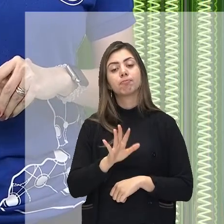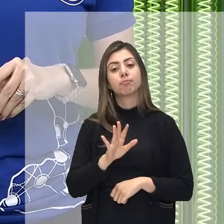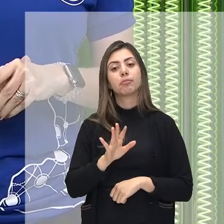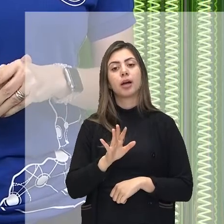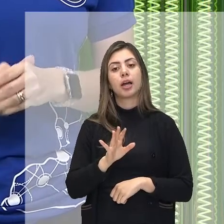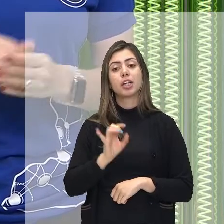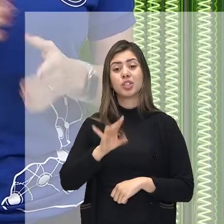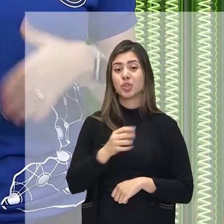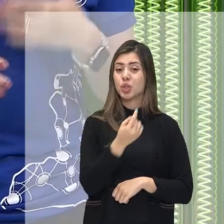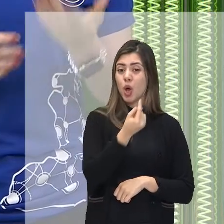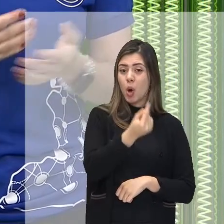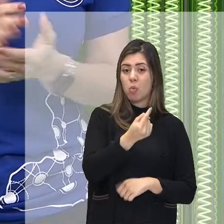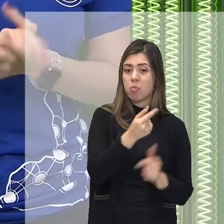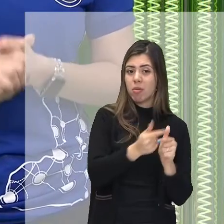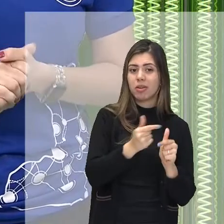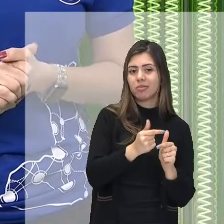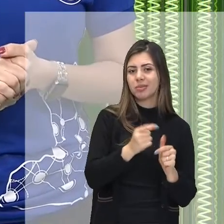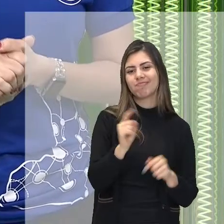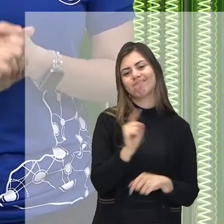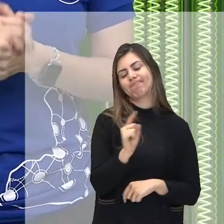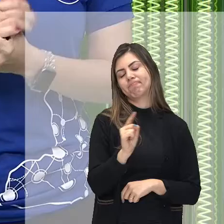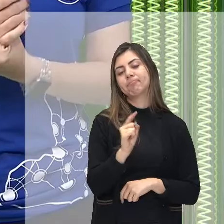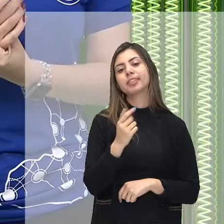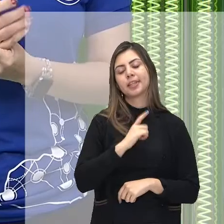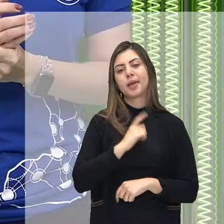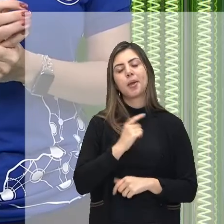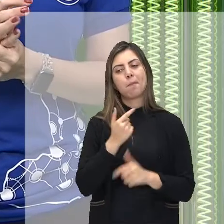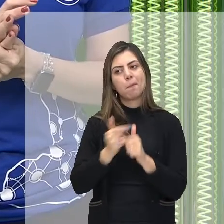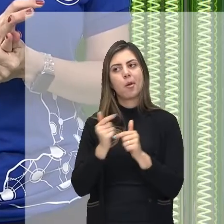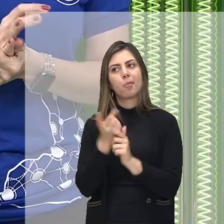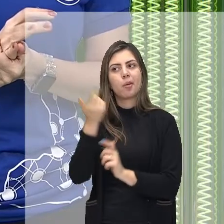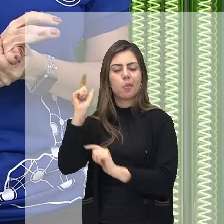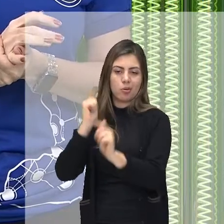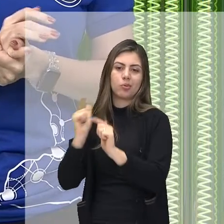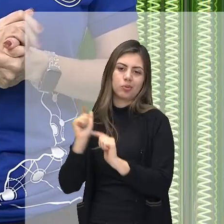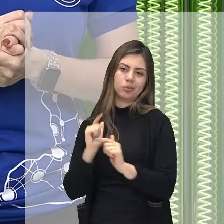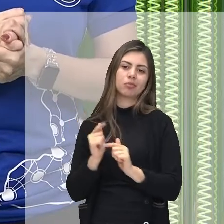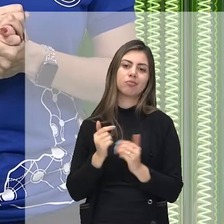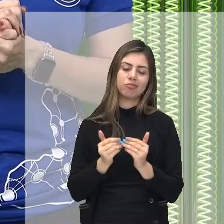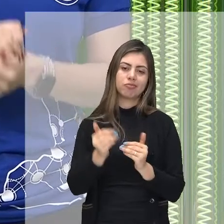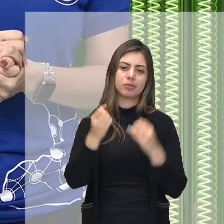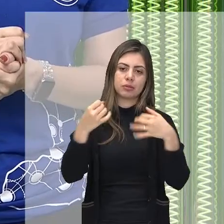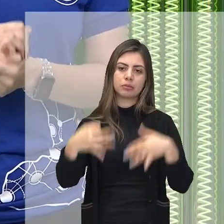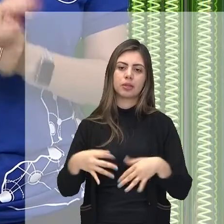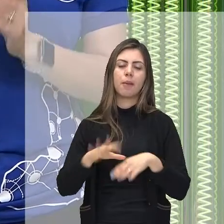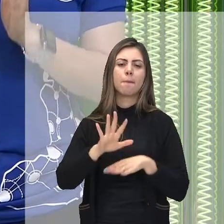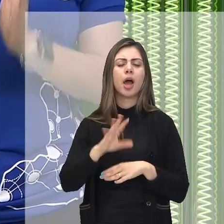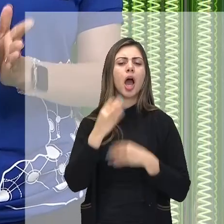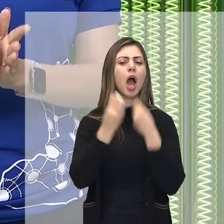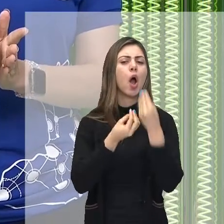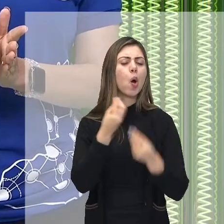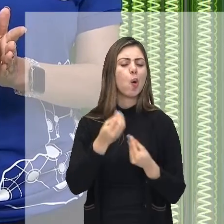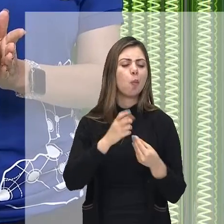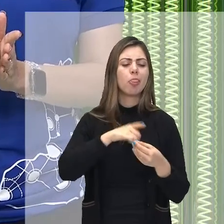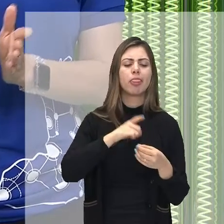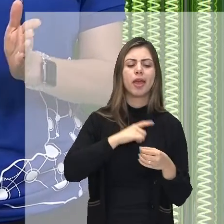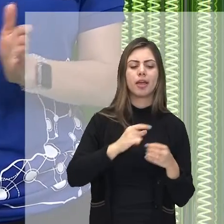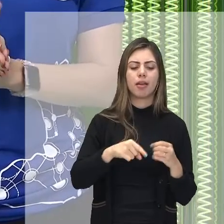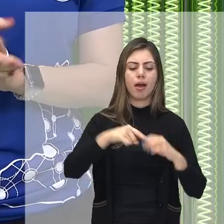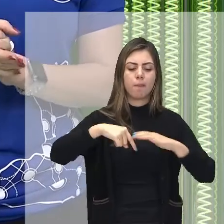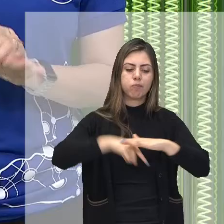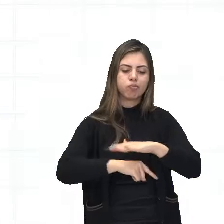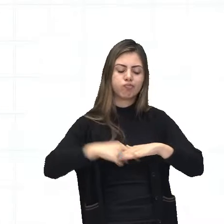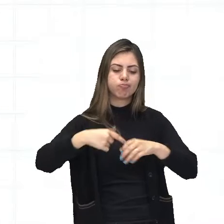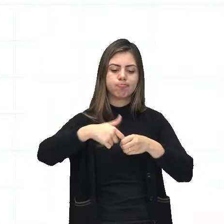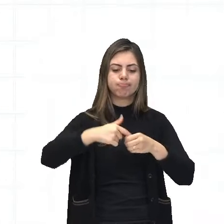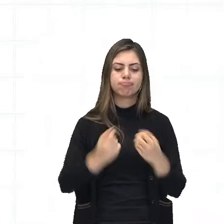é o único, né? Nós temos aí outros problemas a serem citados. Mas vamos falar como é que ocorre essa queima. Então,